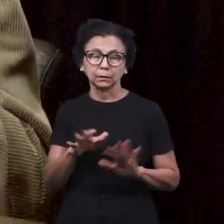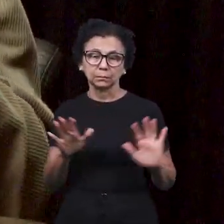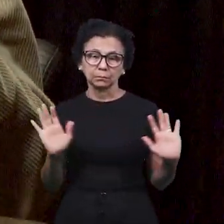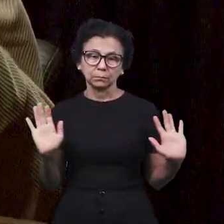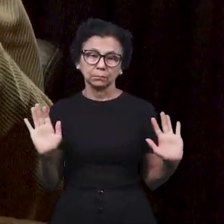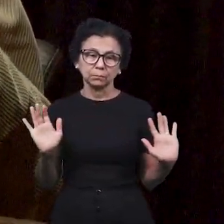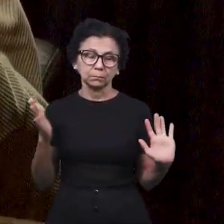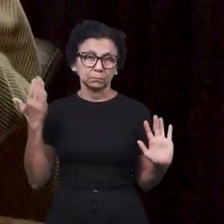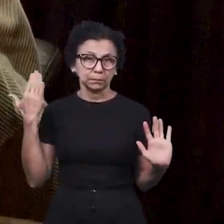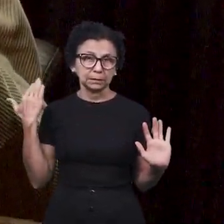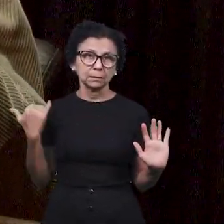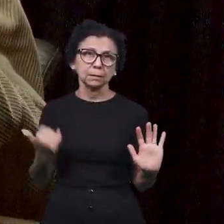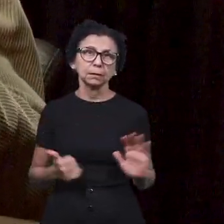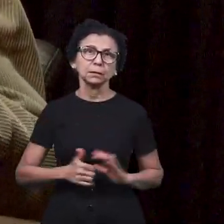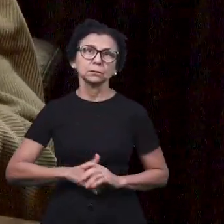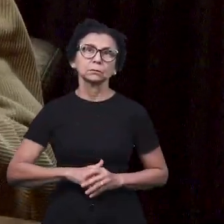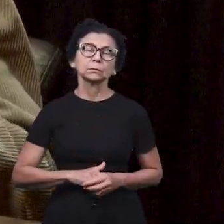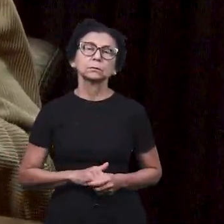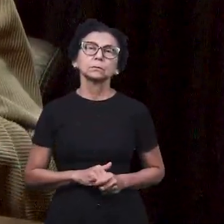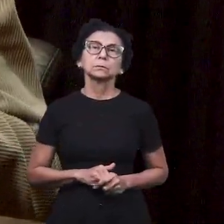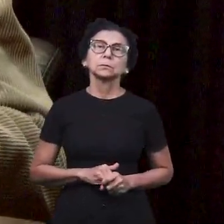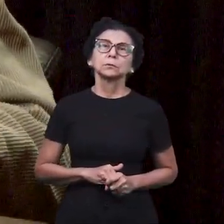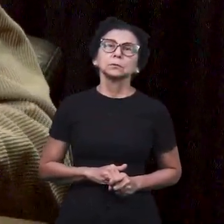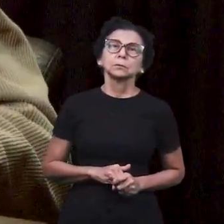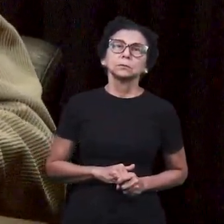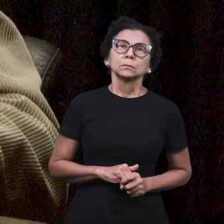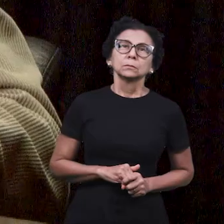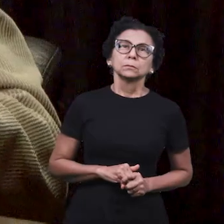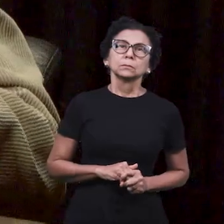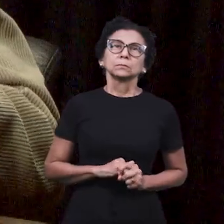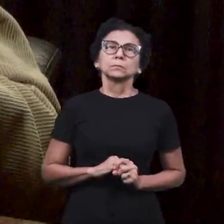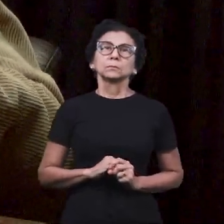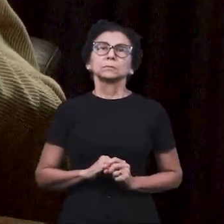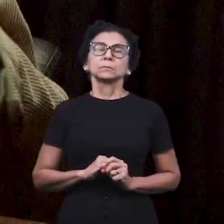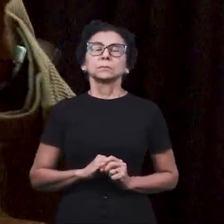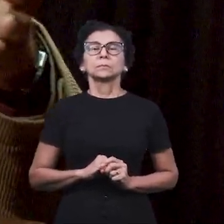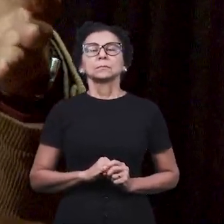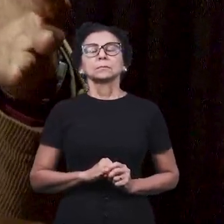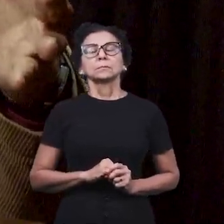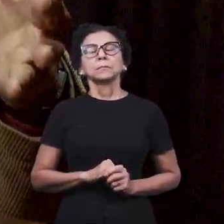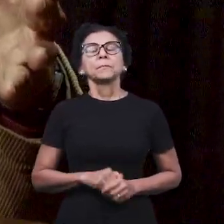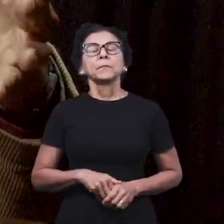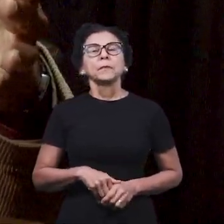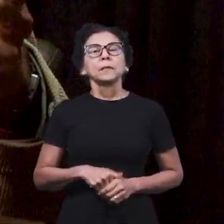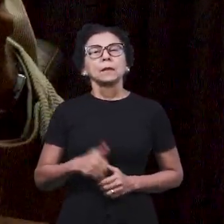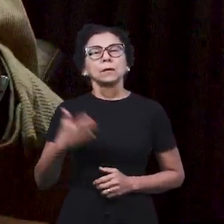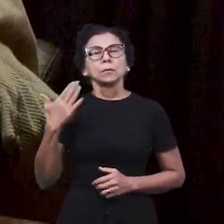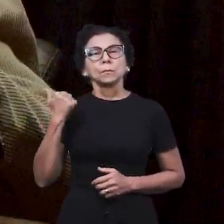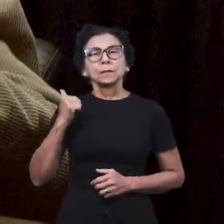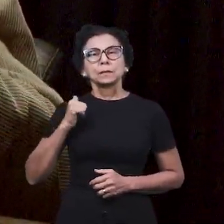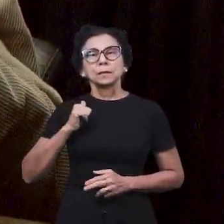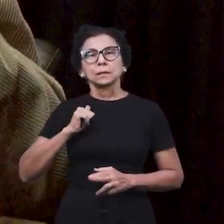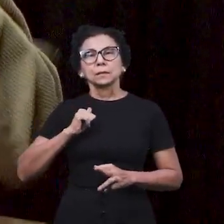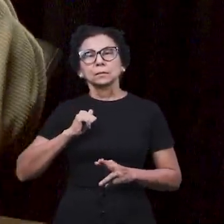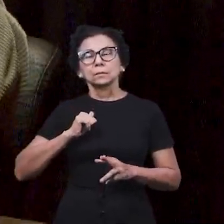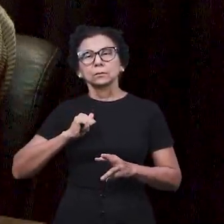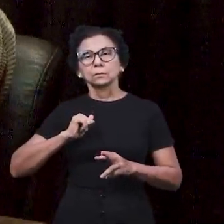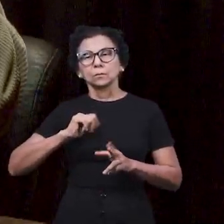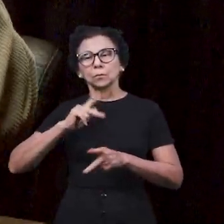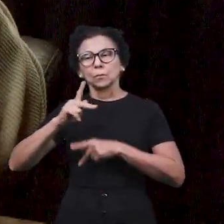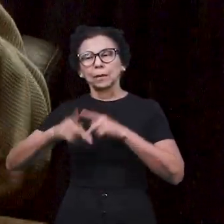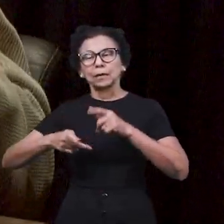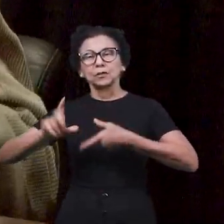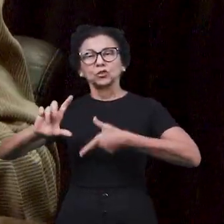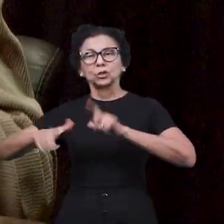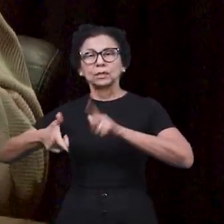falando antes da obra lá, né? Uhum. Então, vamos ver o casamento lá em Israel, né? Como que era na época